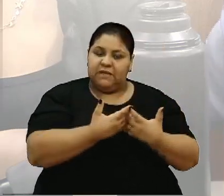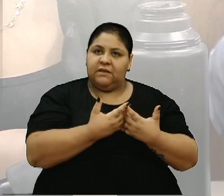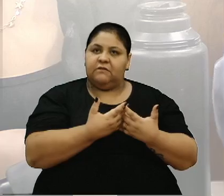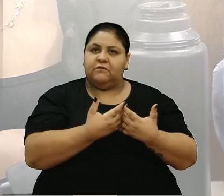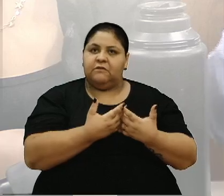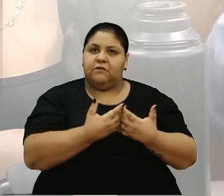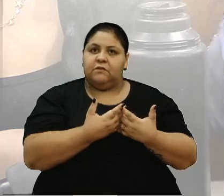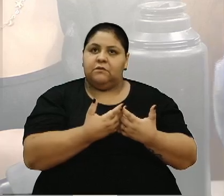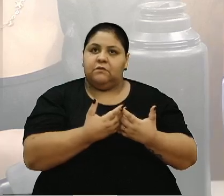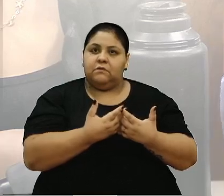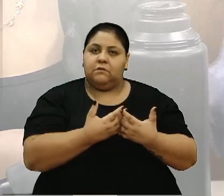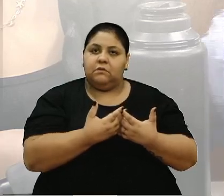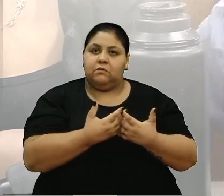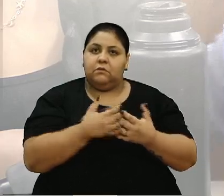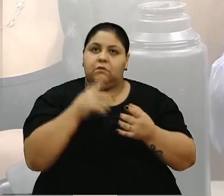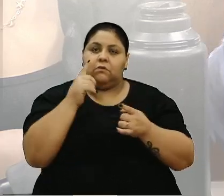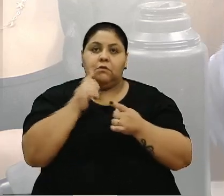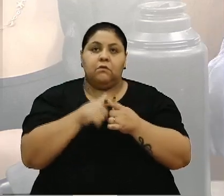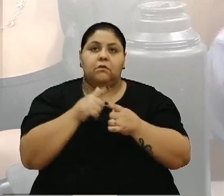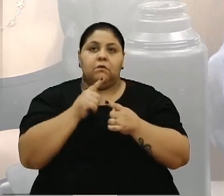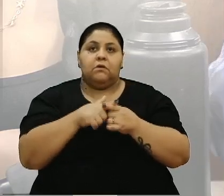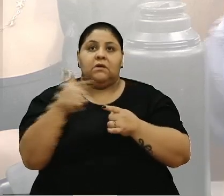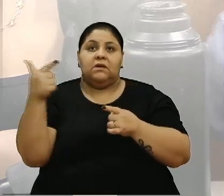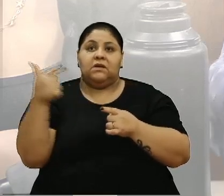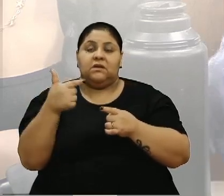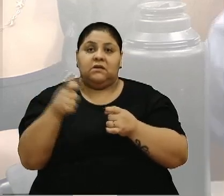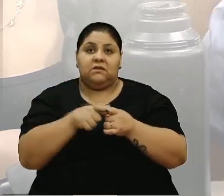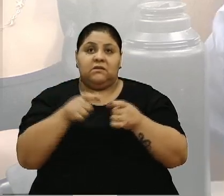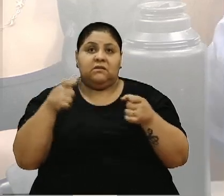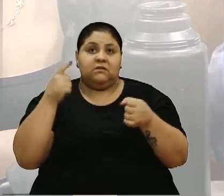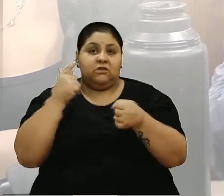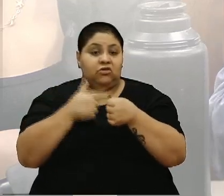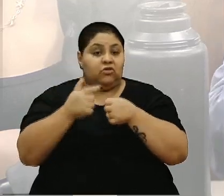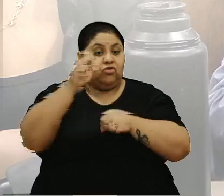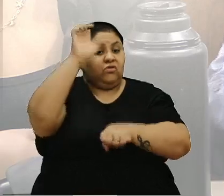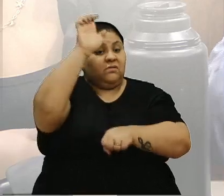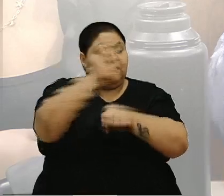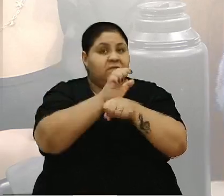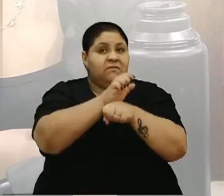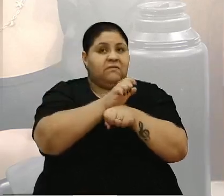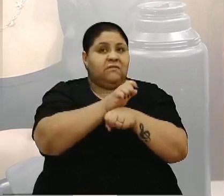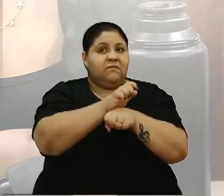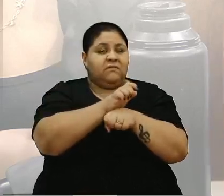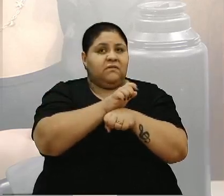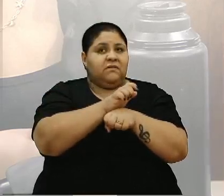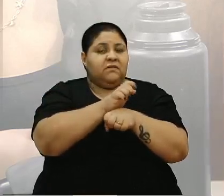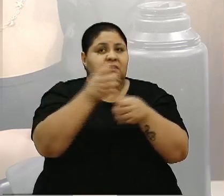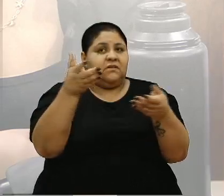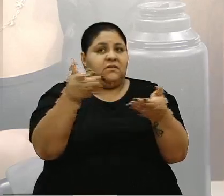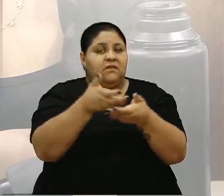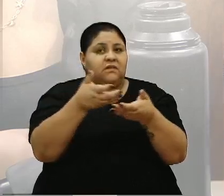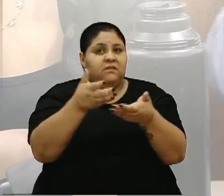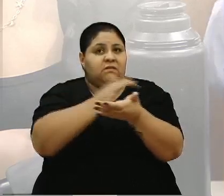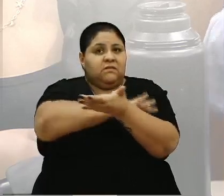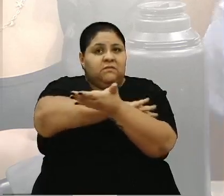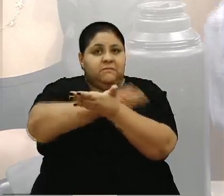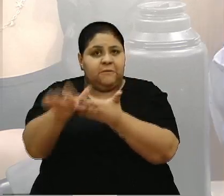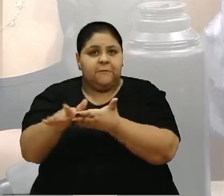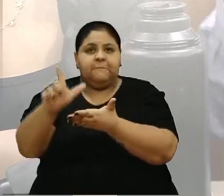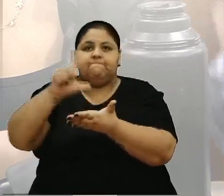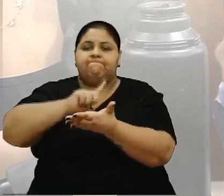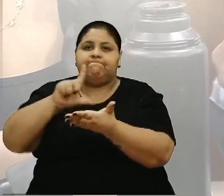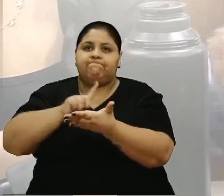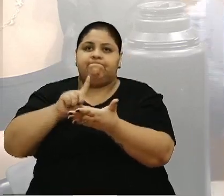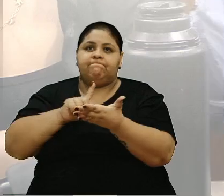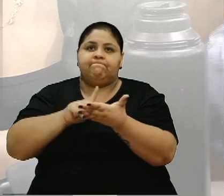que justifiquem o fato de que a segunda maior cidade do estado do Rio Grande do Sul, que está em estado de calamidade, que teve tantas